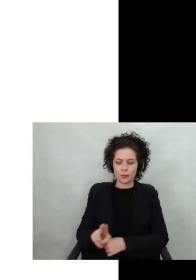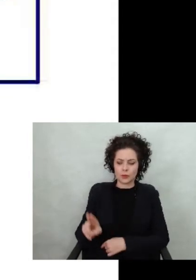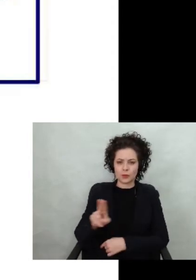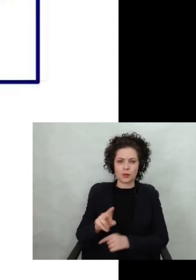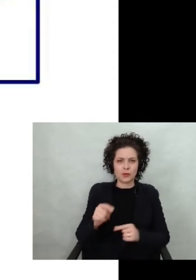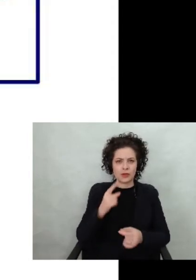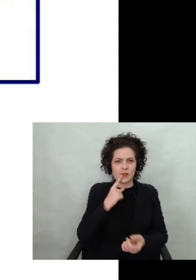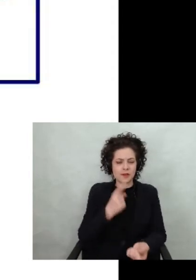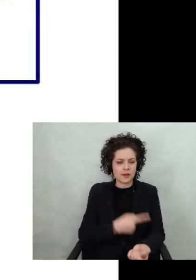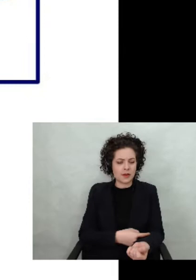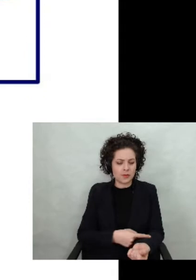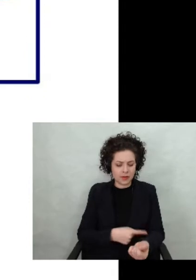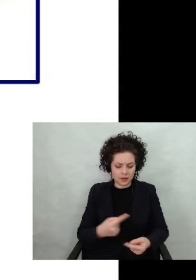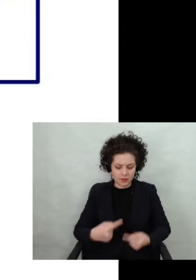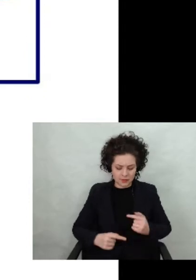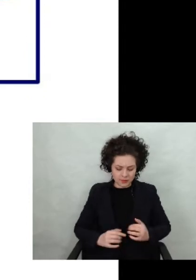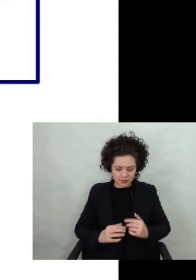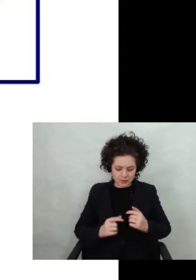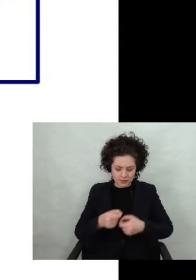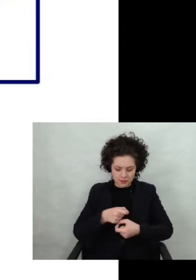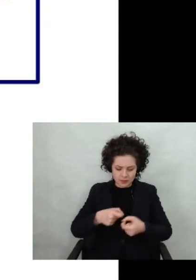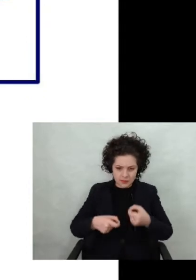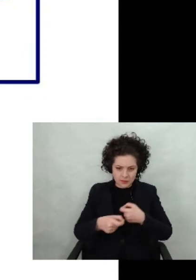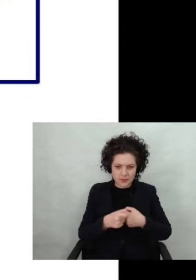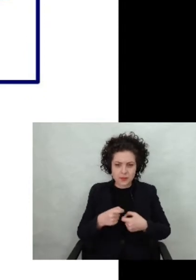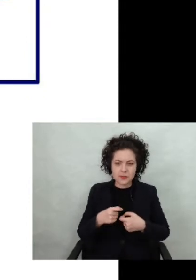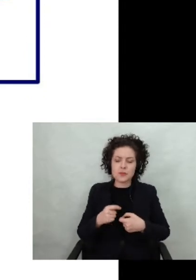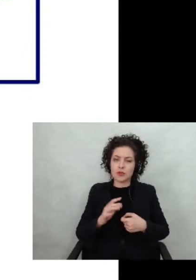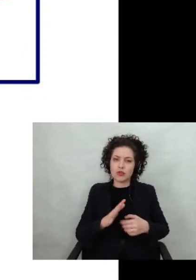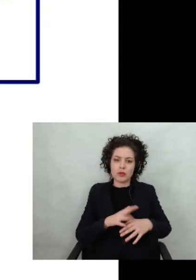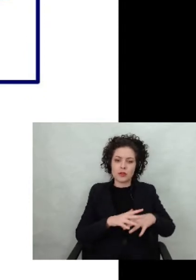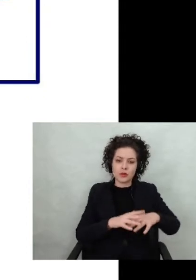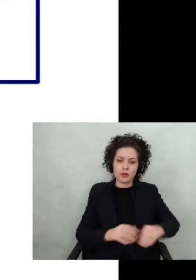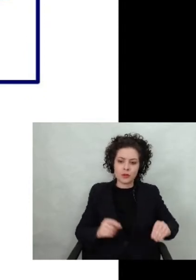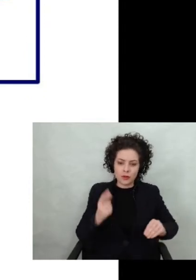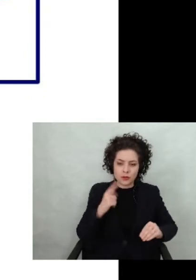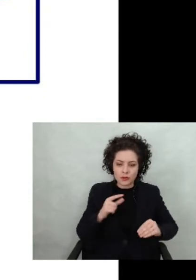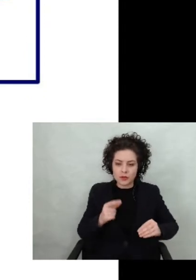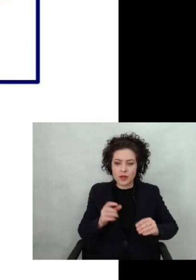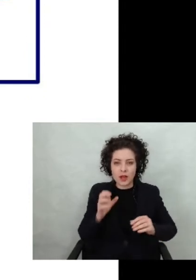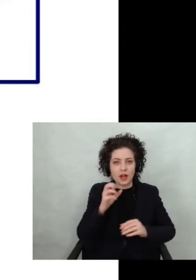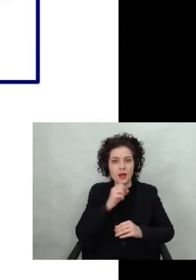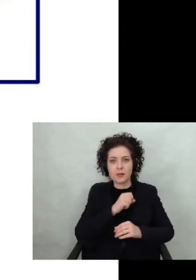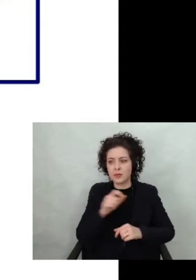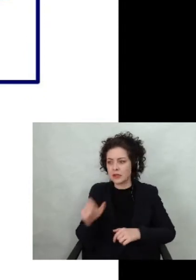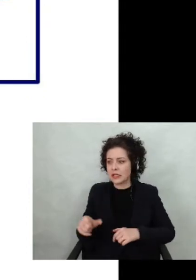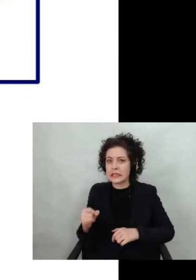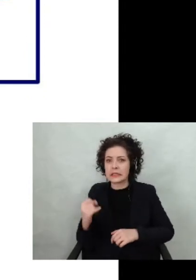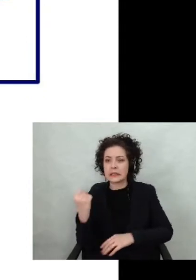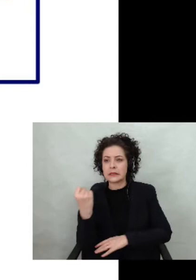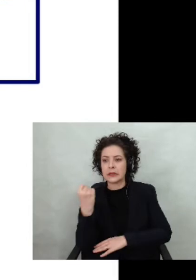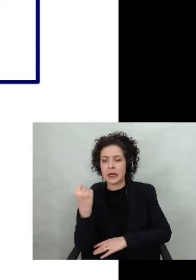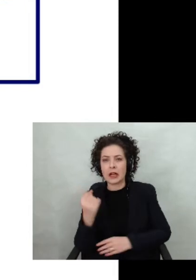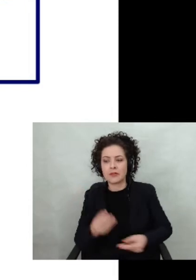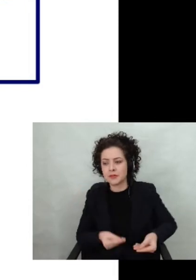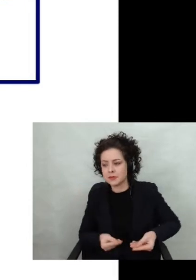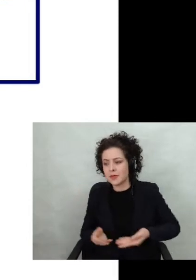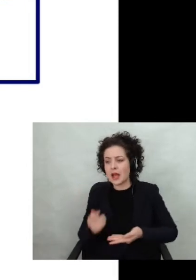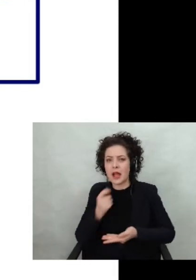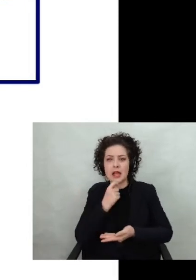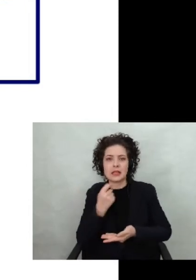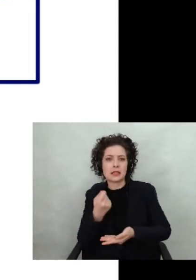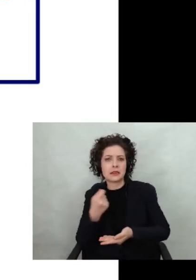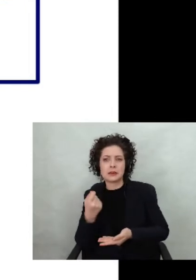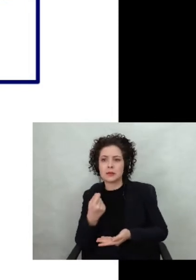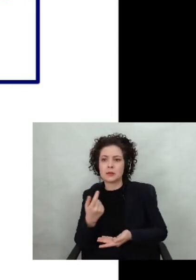pacientes convalescentes? Para oferecer imunidade imediata a indivíduos suscetíveis, indivíduos que ainda não tiveram a